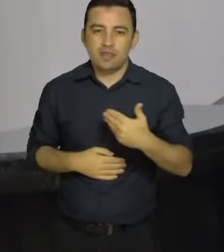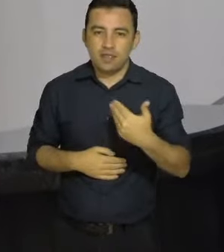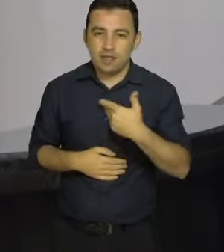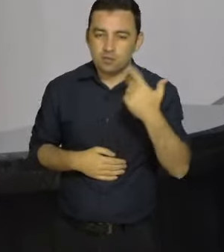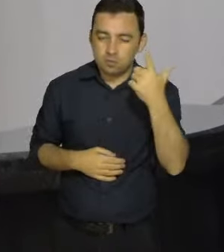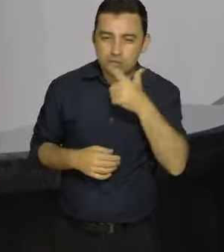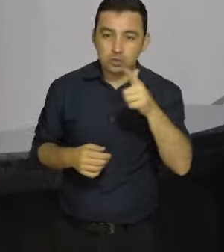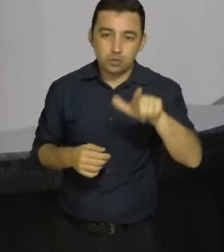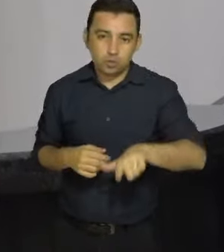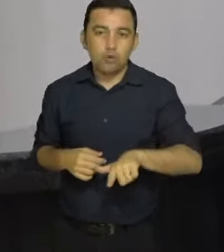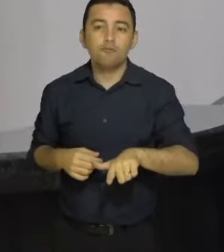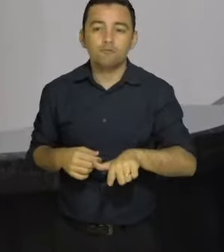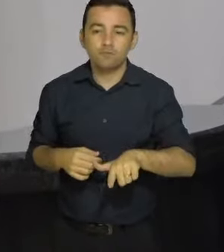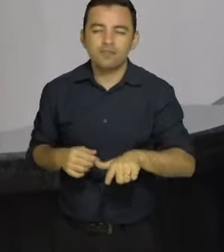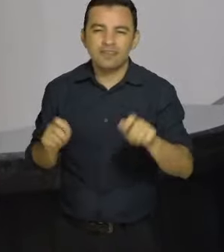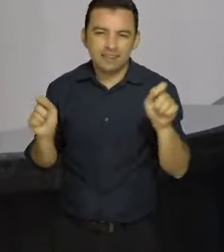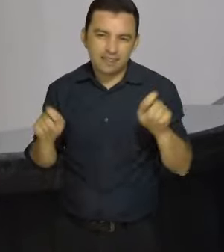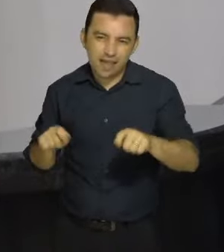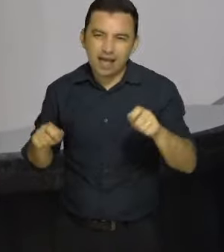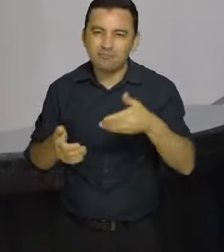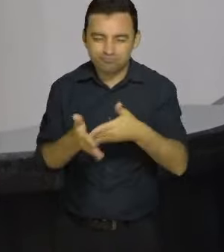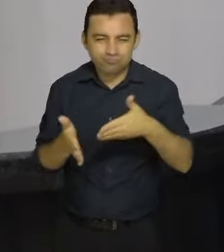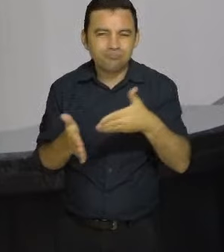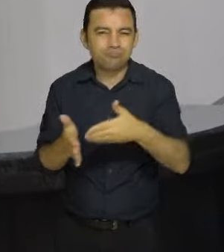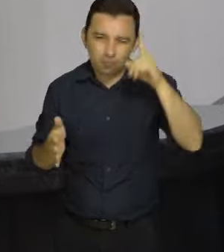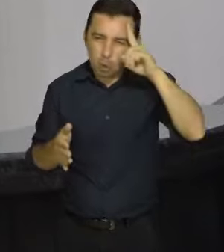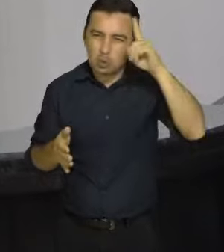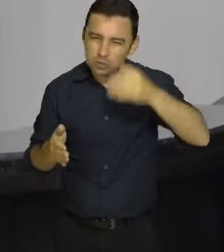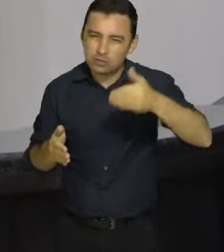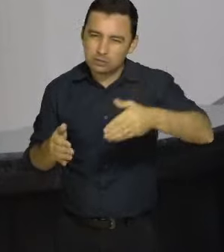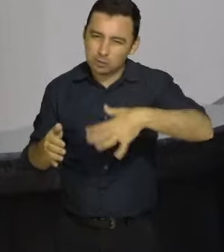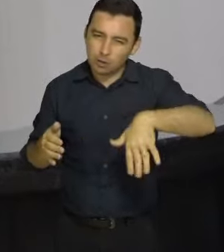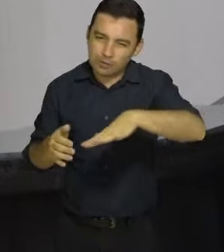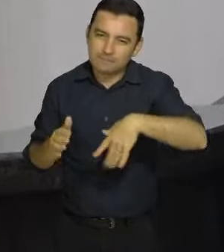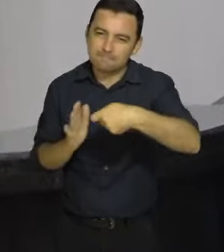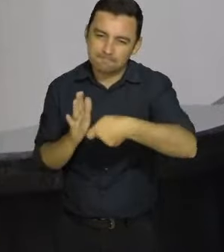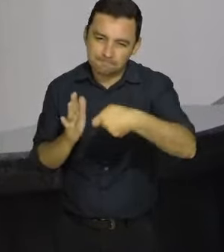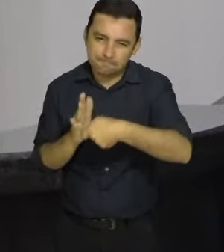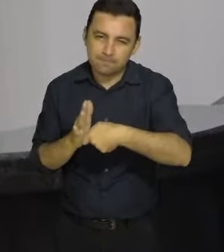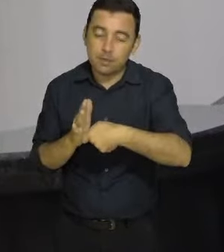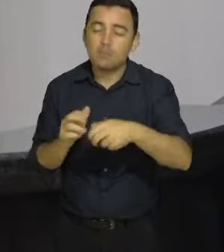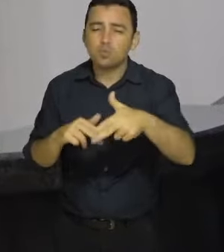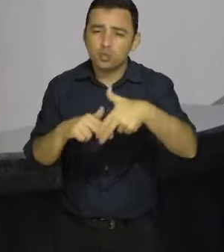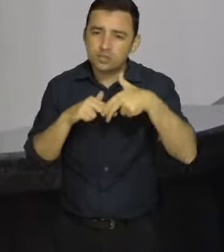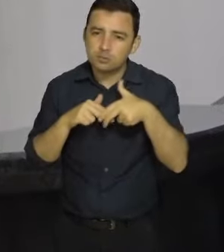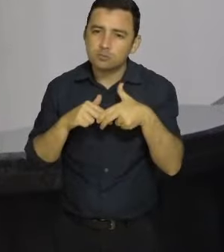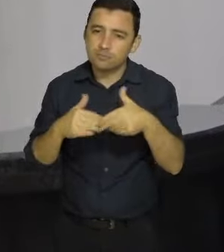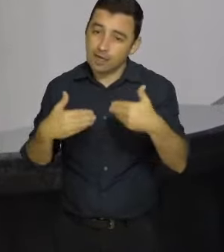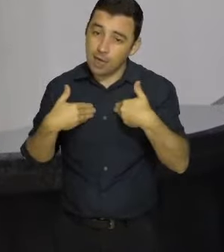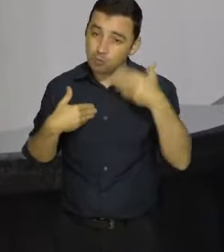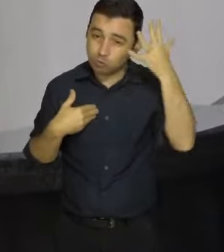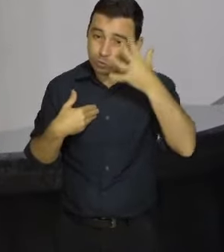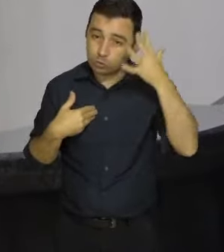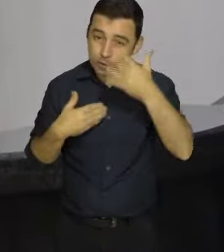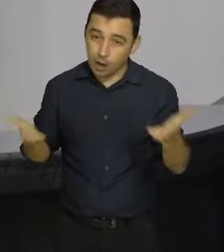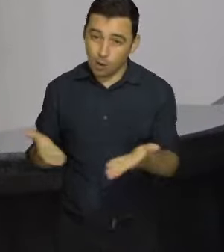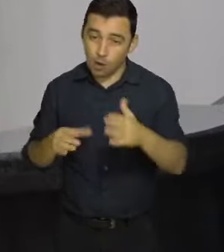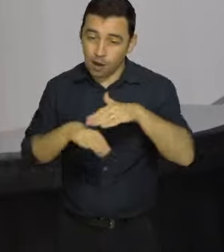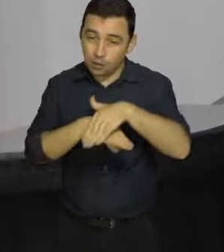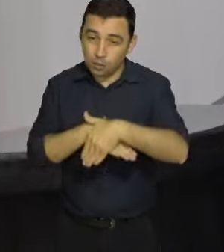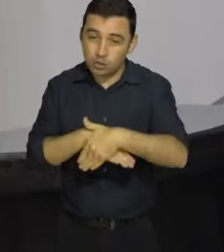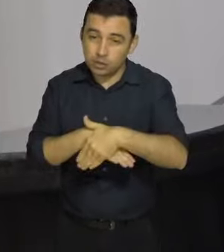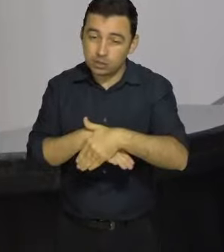mitiga o peso dos obstáculos que temos todas nós enfrentado. Por tudo isso é que a minha fala aqui nessa noite se